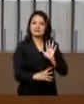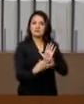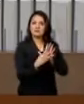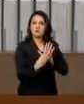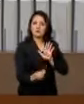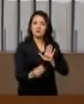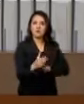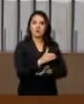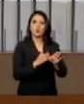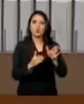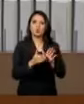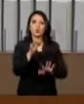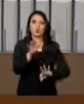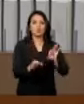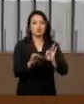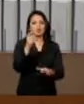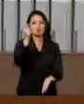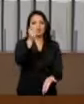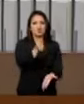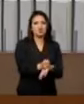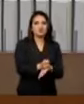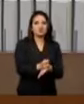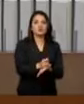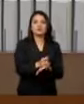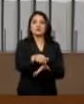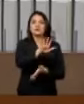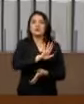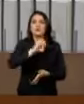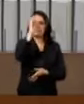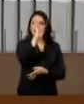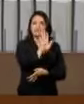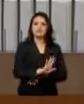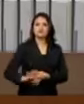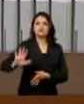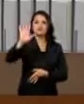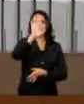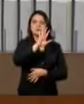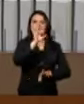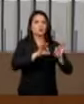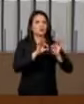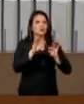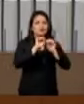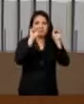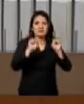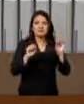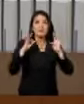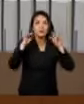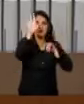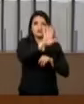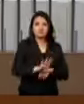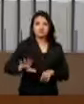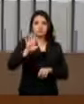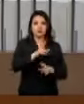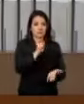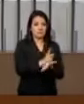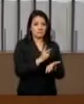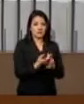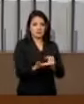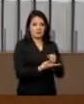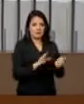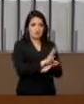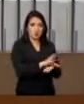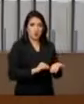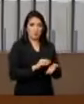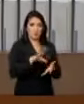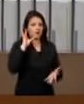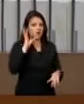os magistrados do país e de todo o sistema de justiça, as funções essenciais à justiça: